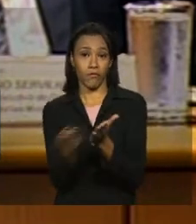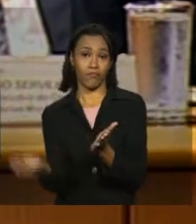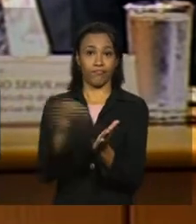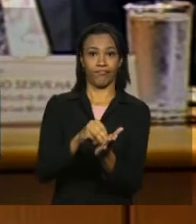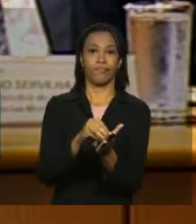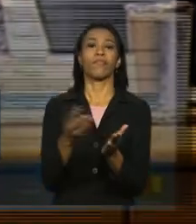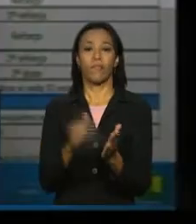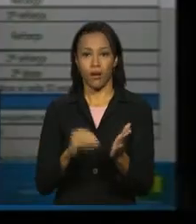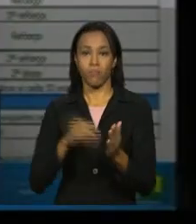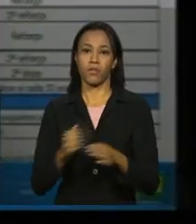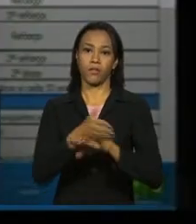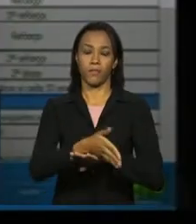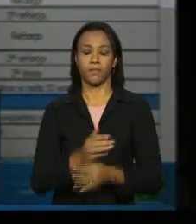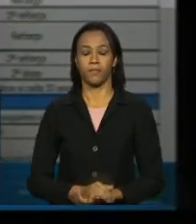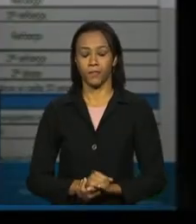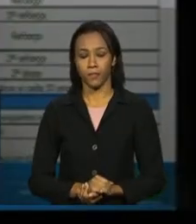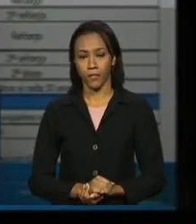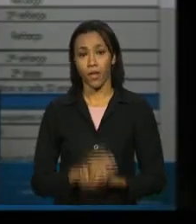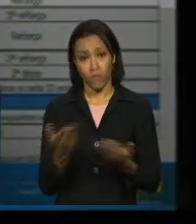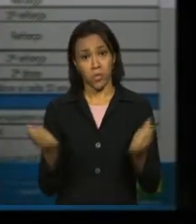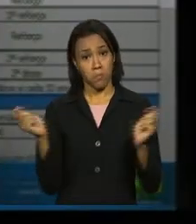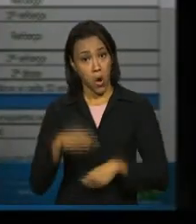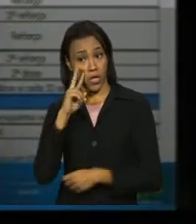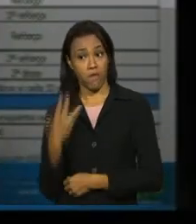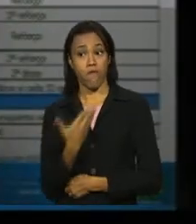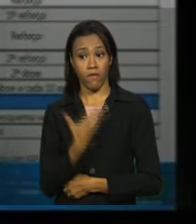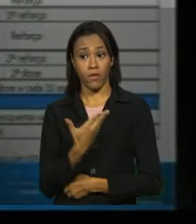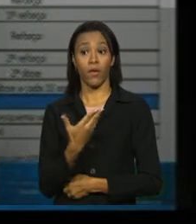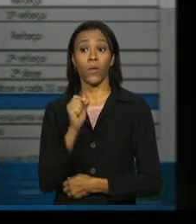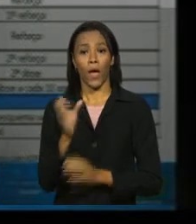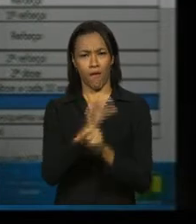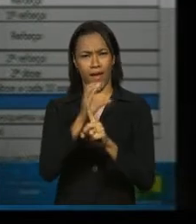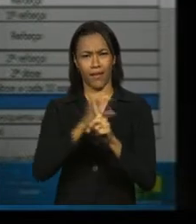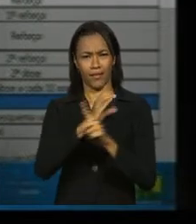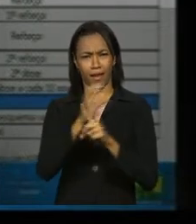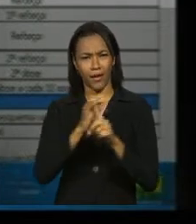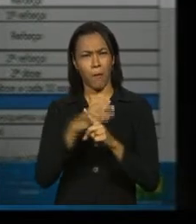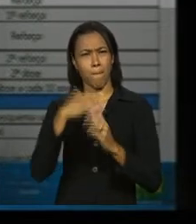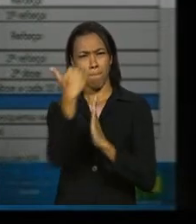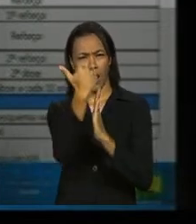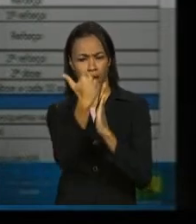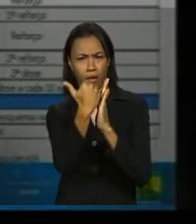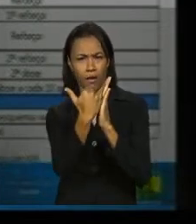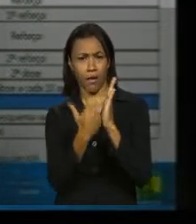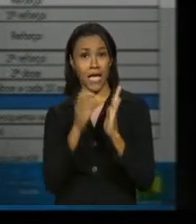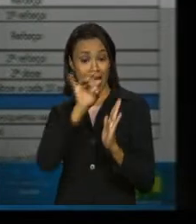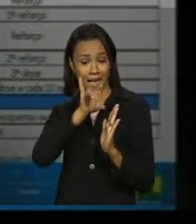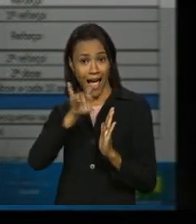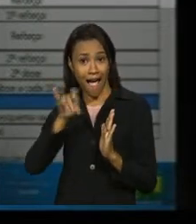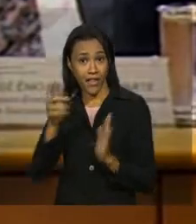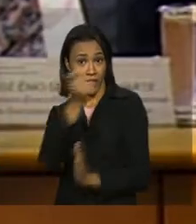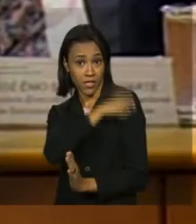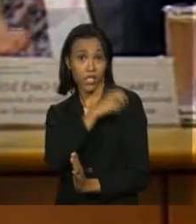todas essas vacinas pode passar então para como vocês podem ver esse calendário o calendário complexo né para cada vacina nós